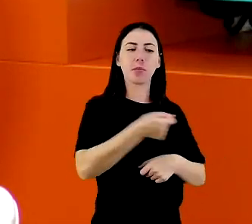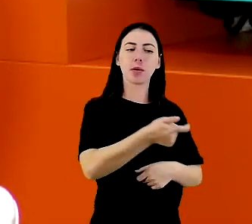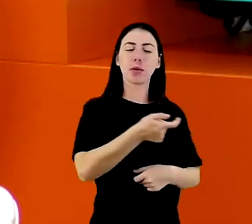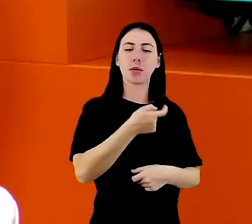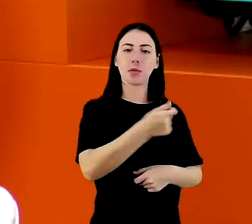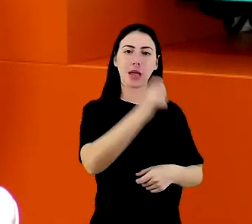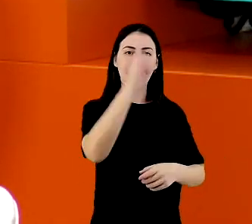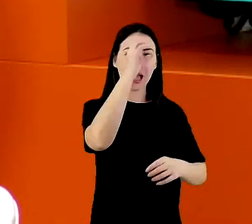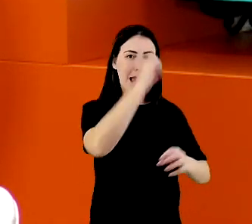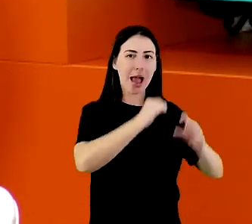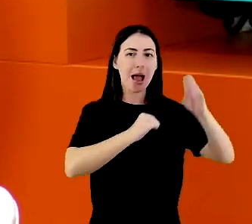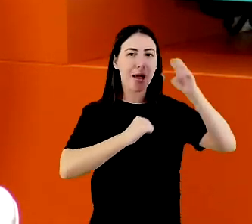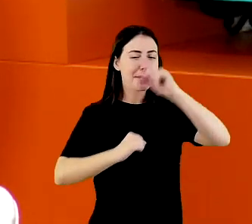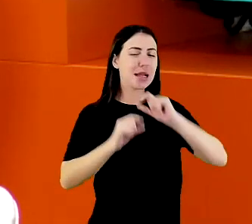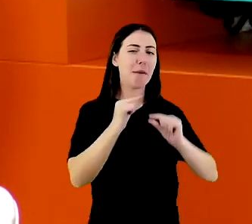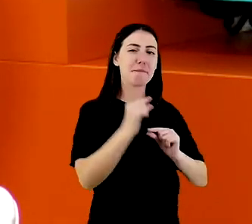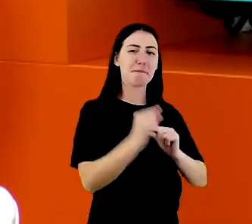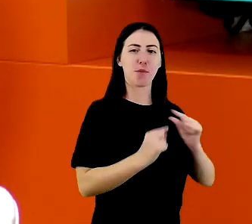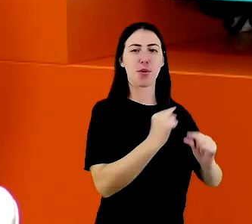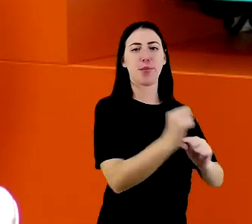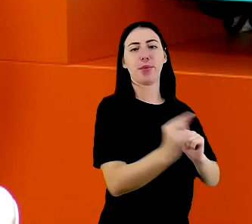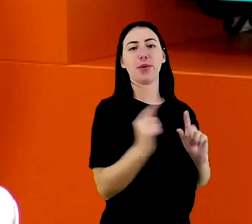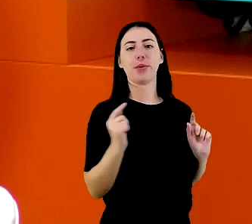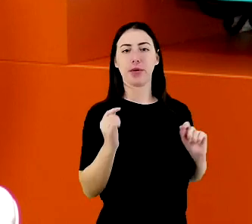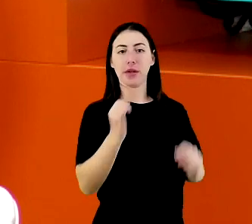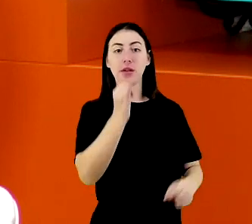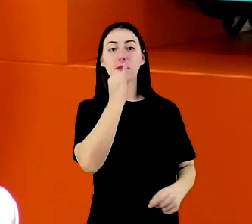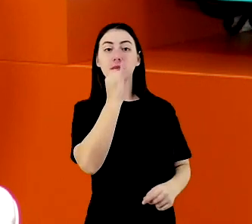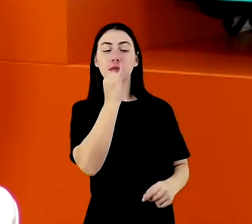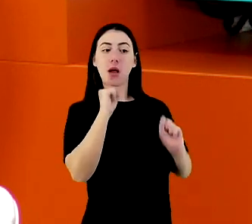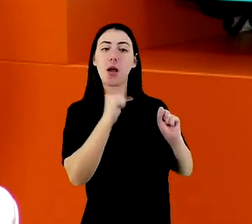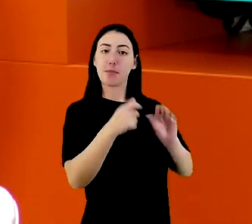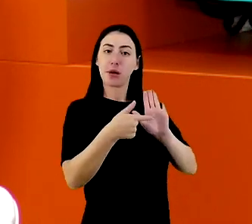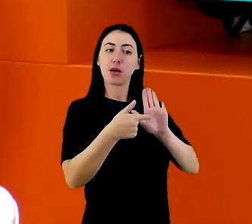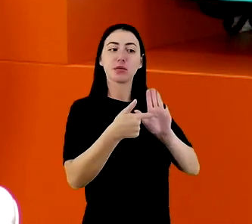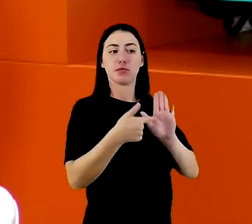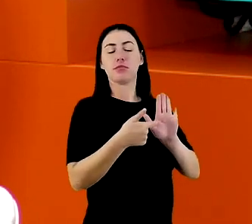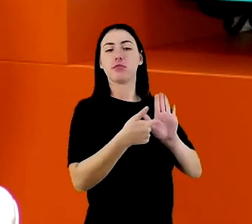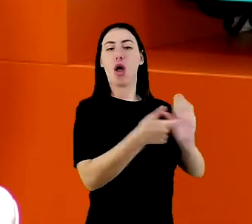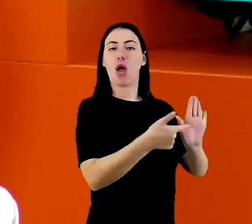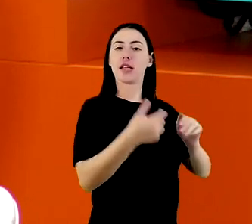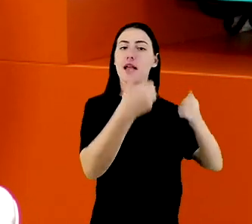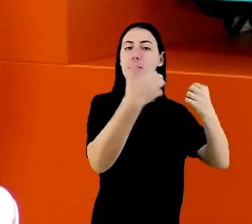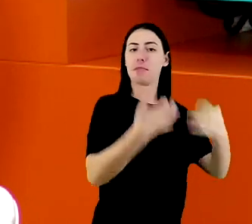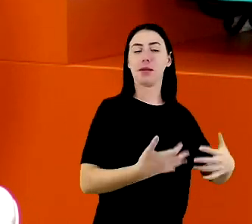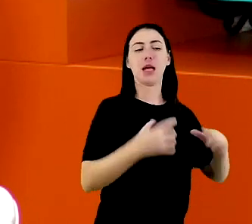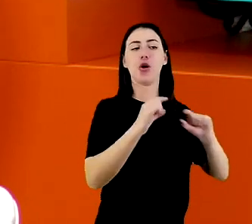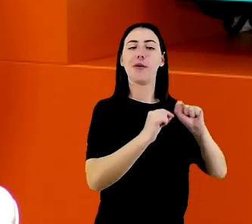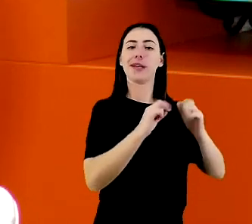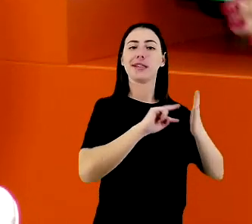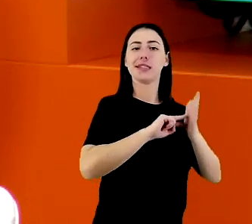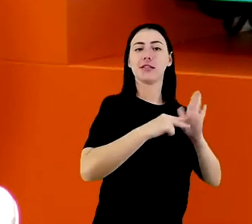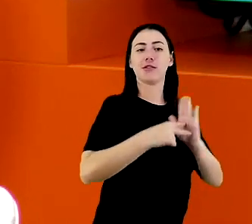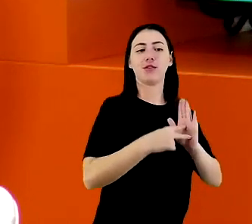ensinar para ele, cara, o que é um saldo de conta corrente? Né? O que é, daqui a pouco,